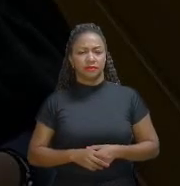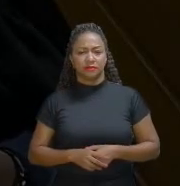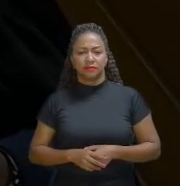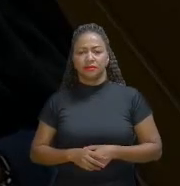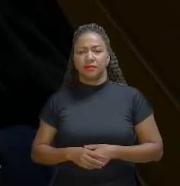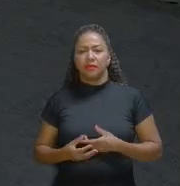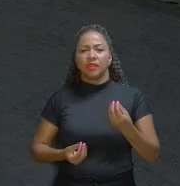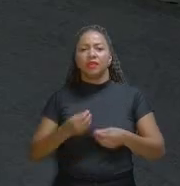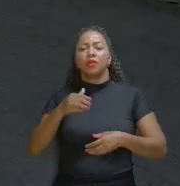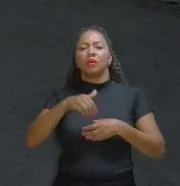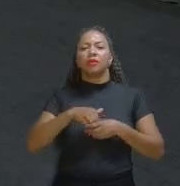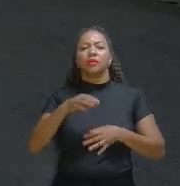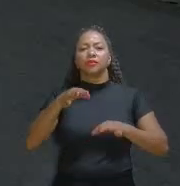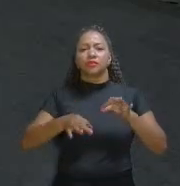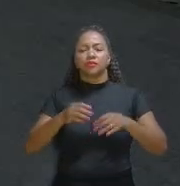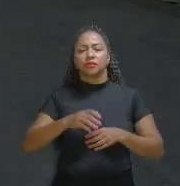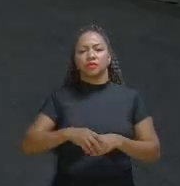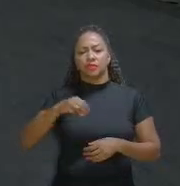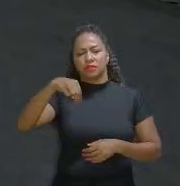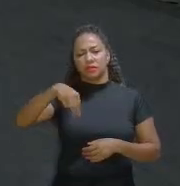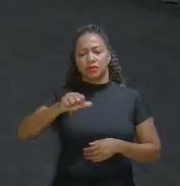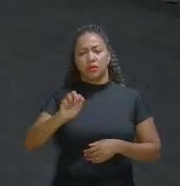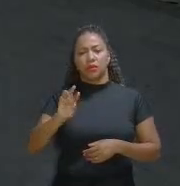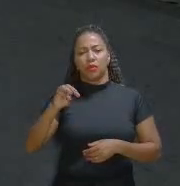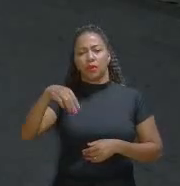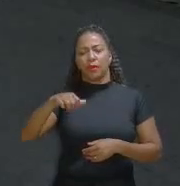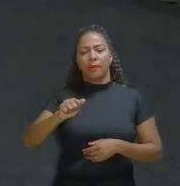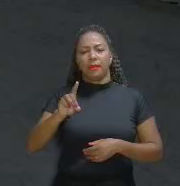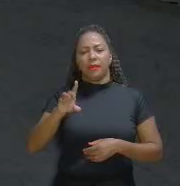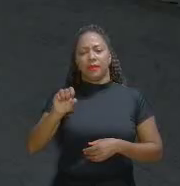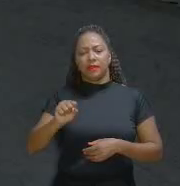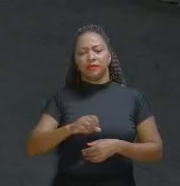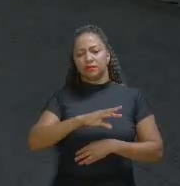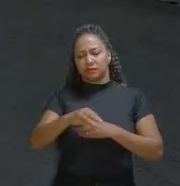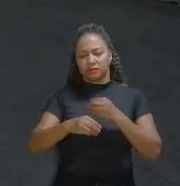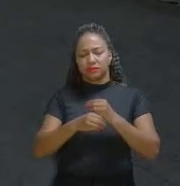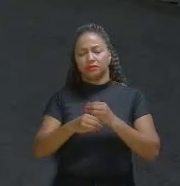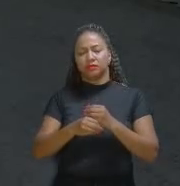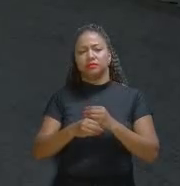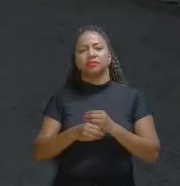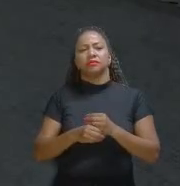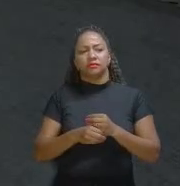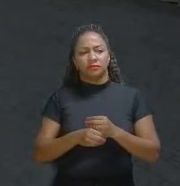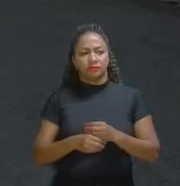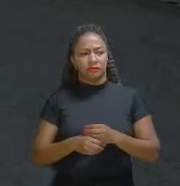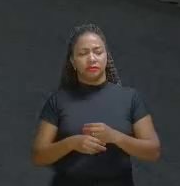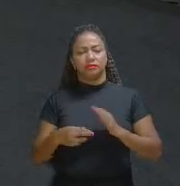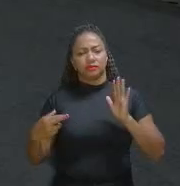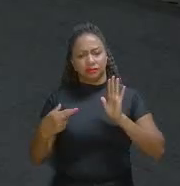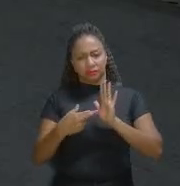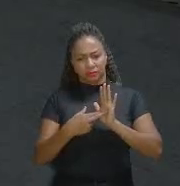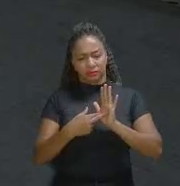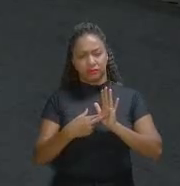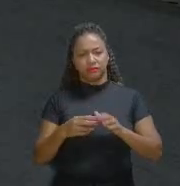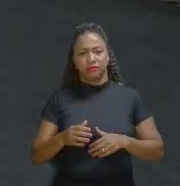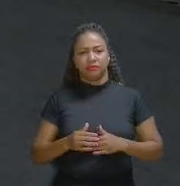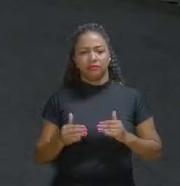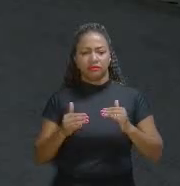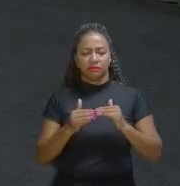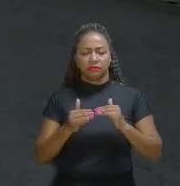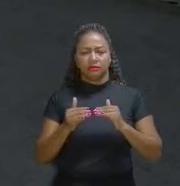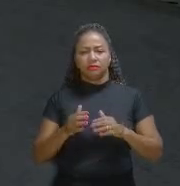Como vota o juiz Normande Imagem Souza? ampla do plenário. Eu concordo integralmente e vou acompanhar o relator. Juíza Keila